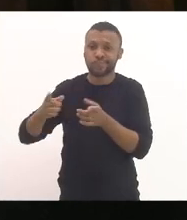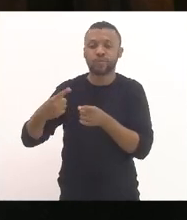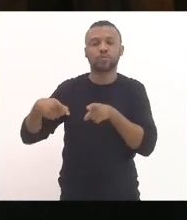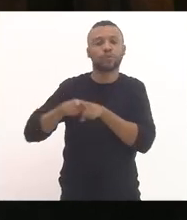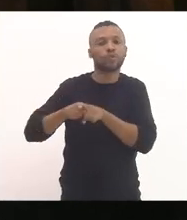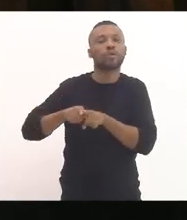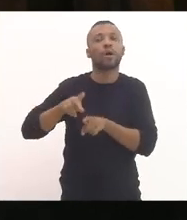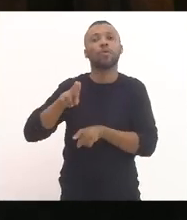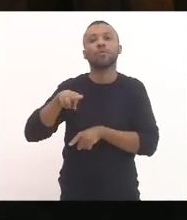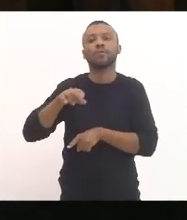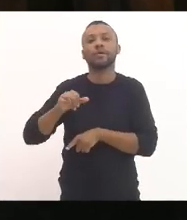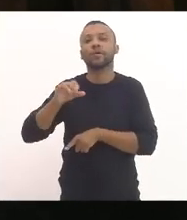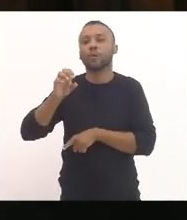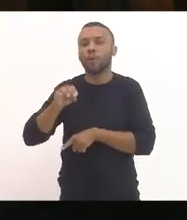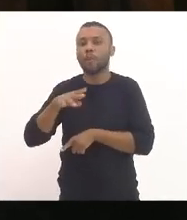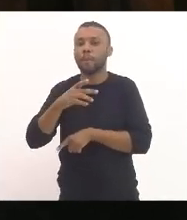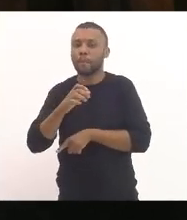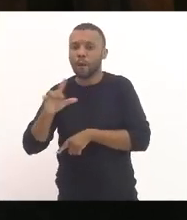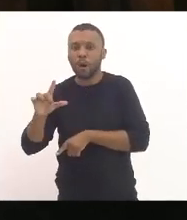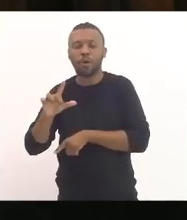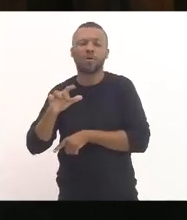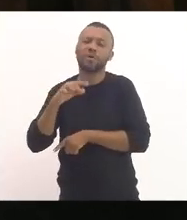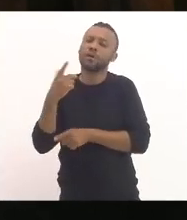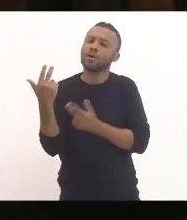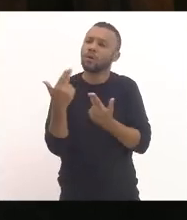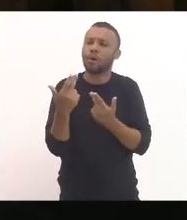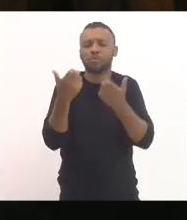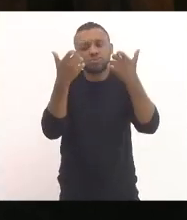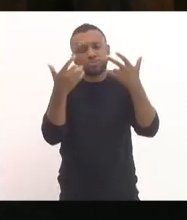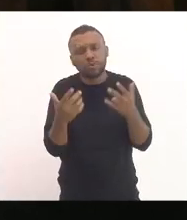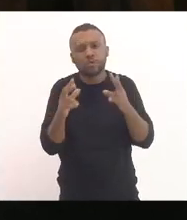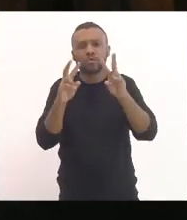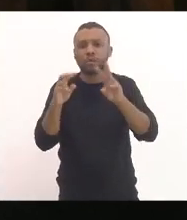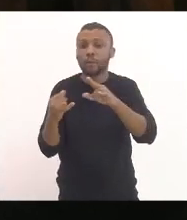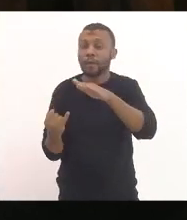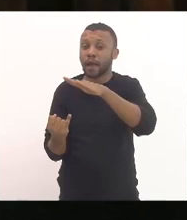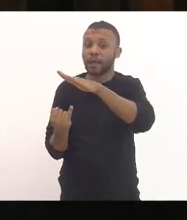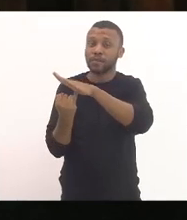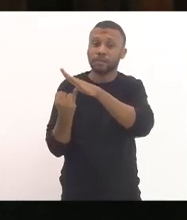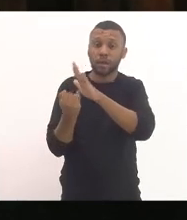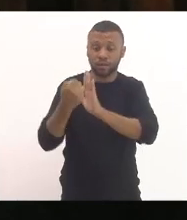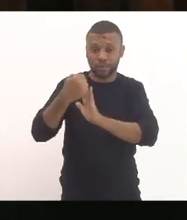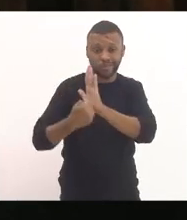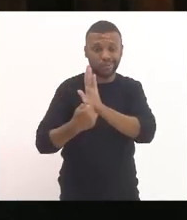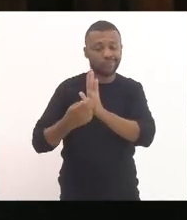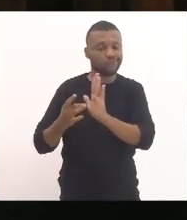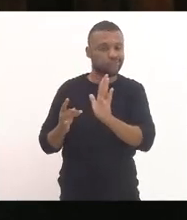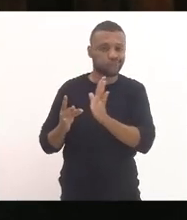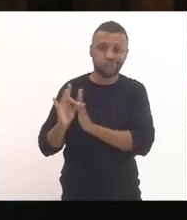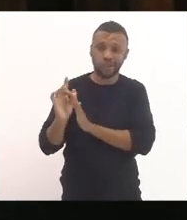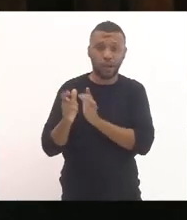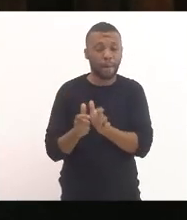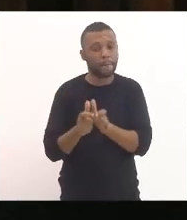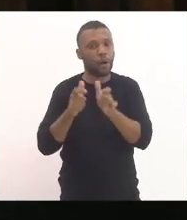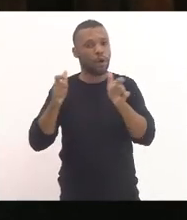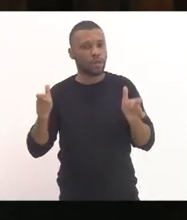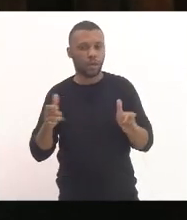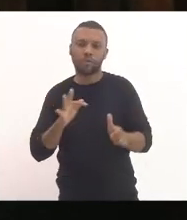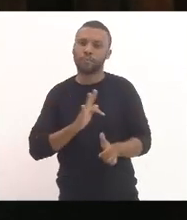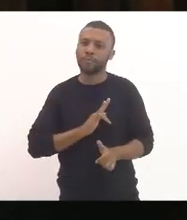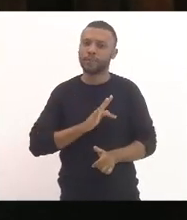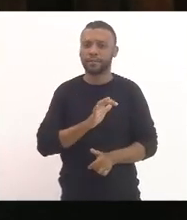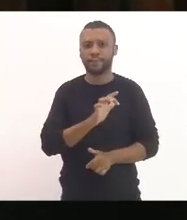participar bem como voltamos é mais identidade o texto atual não agradou a esmagadora maioria dos policiais civis